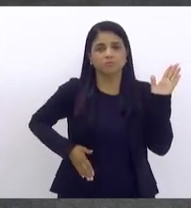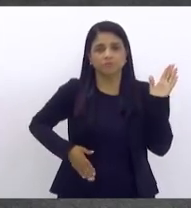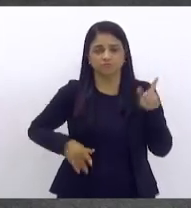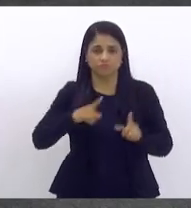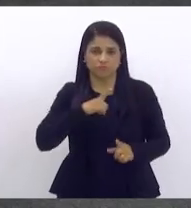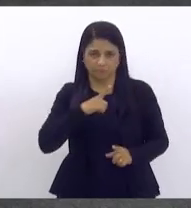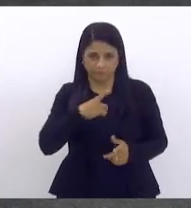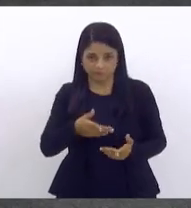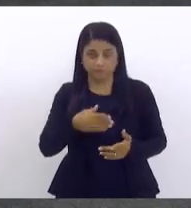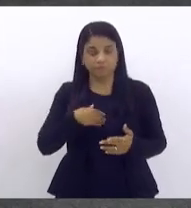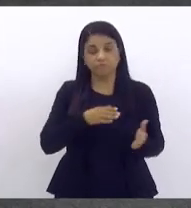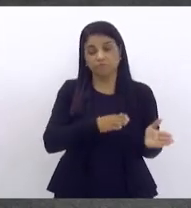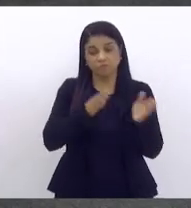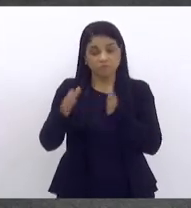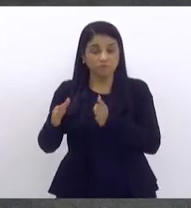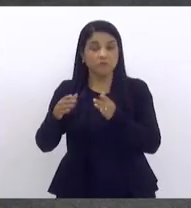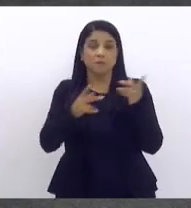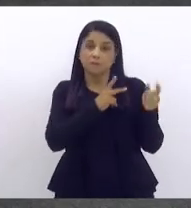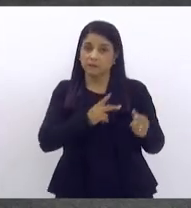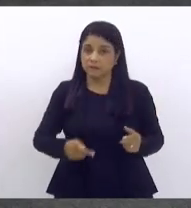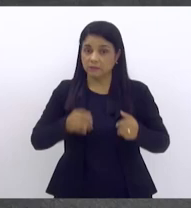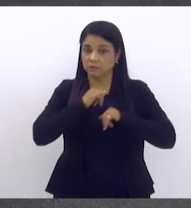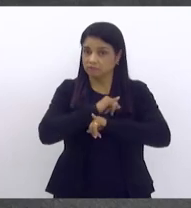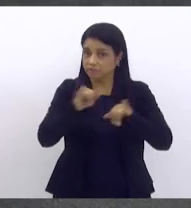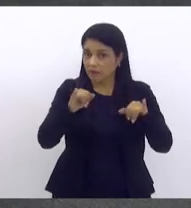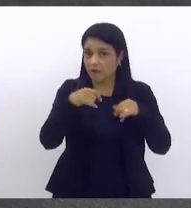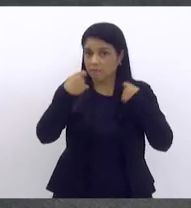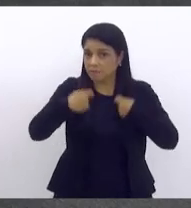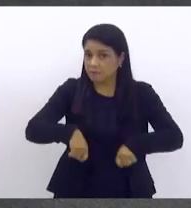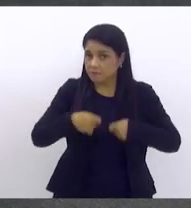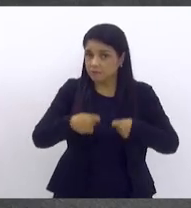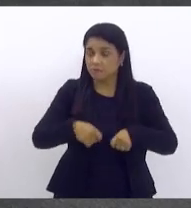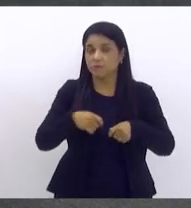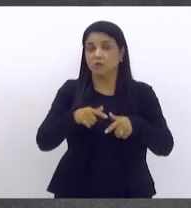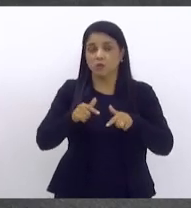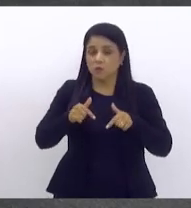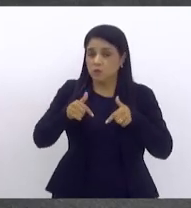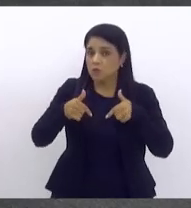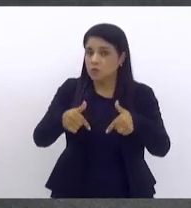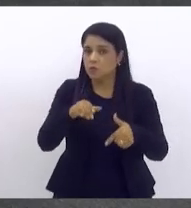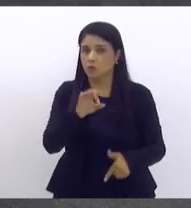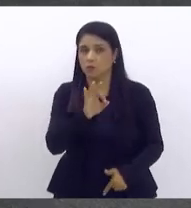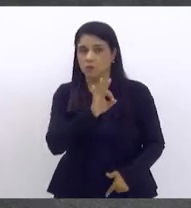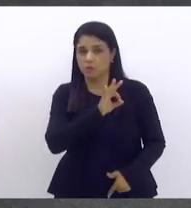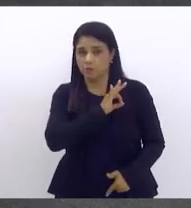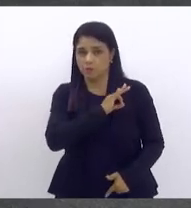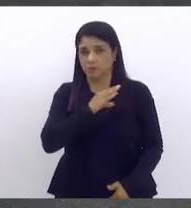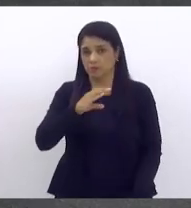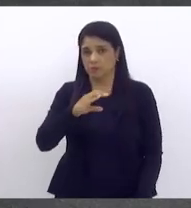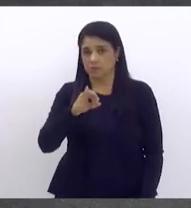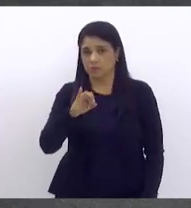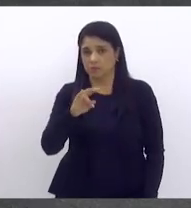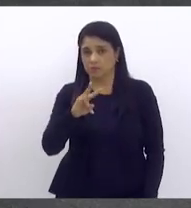presidente, é preciso dizer também que esta operação da Polícia Civil